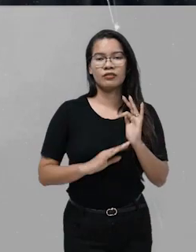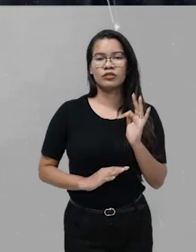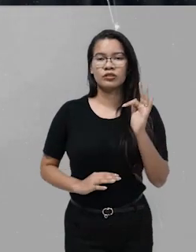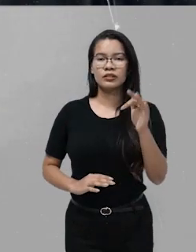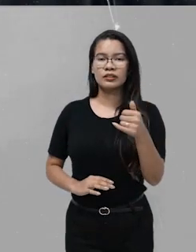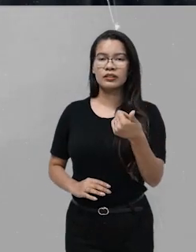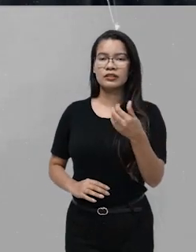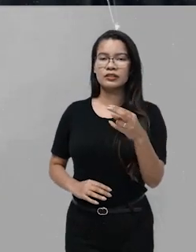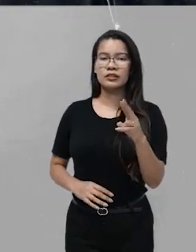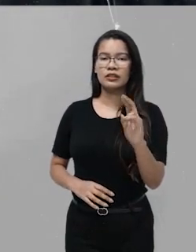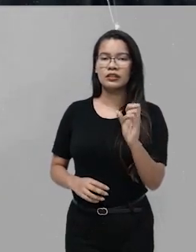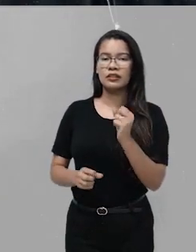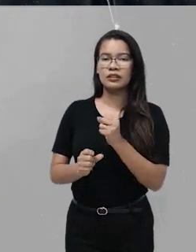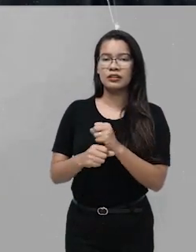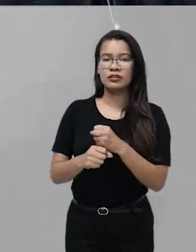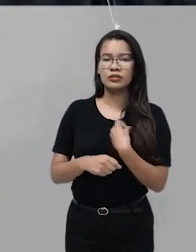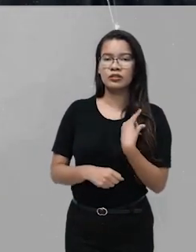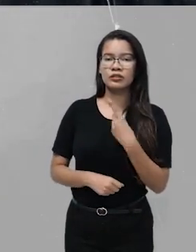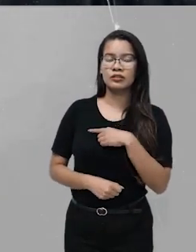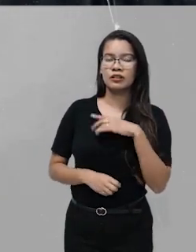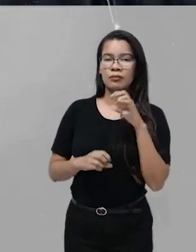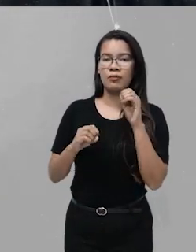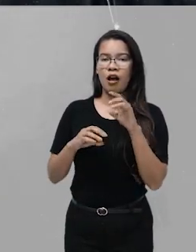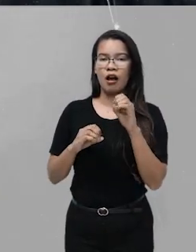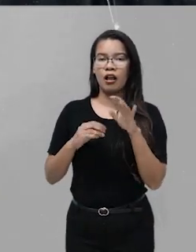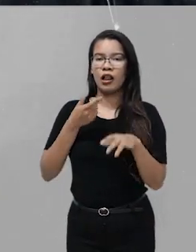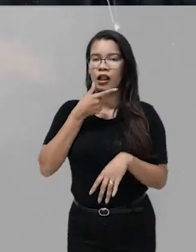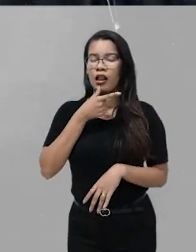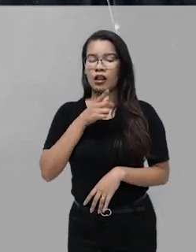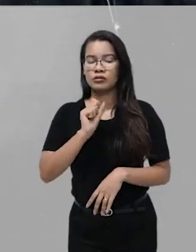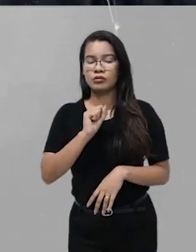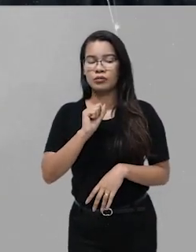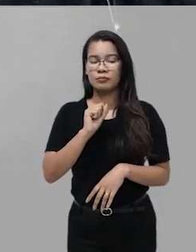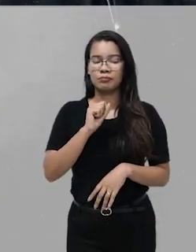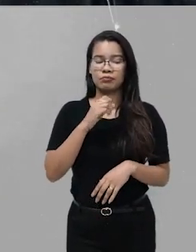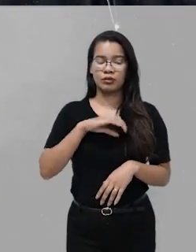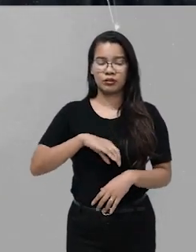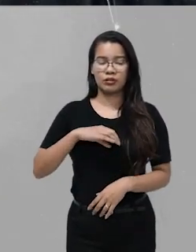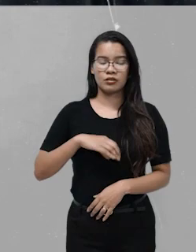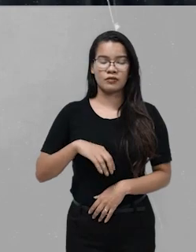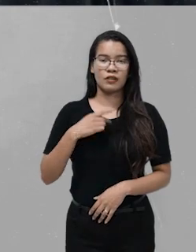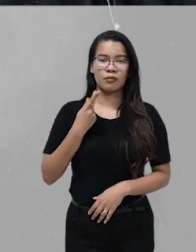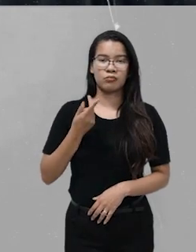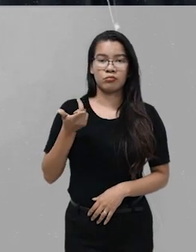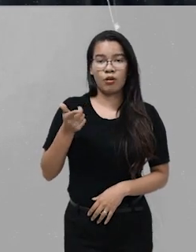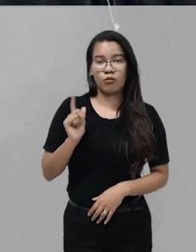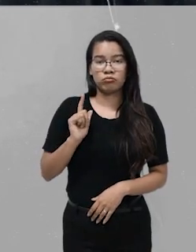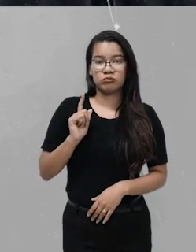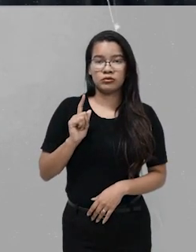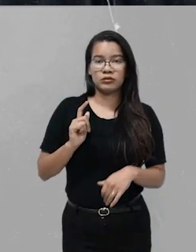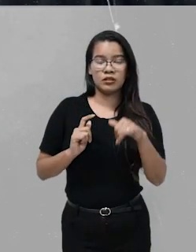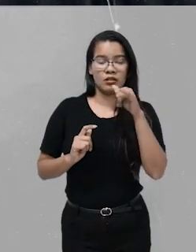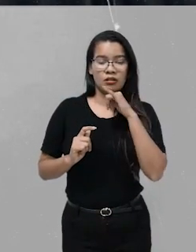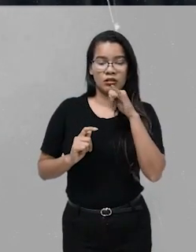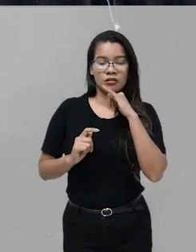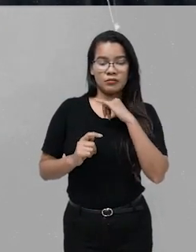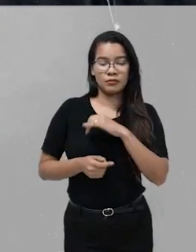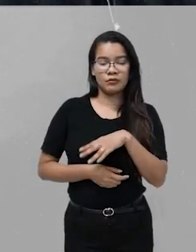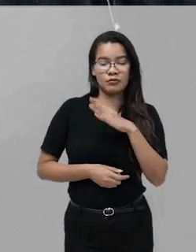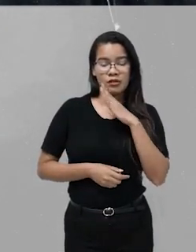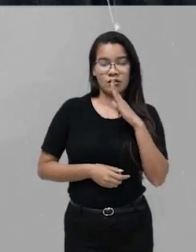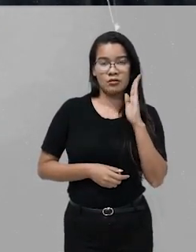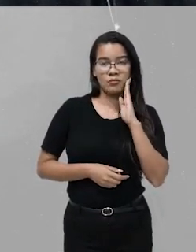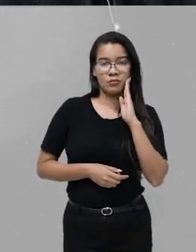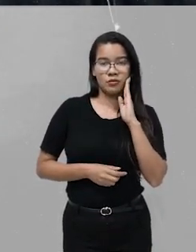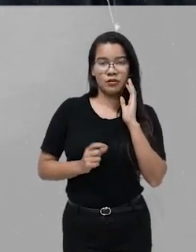anos, nós vamos dar uma aula de língua portuguesa e aí nós vamos falar de outras coisas. Nós vamos falar tem